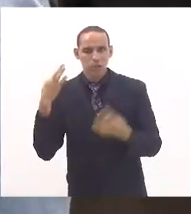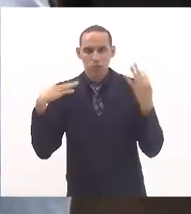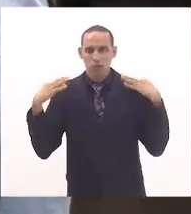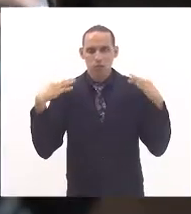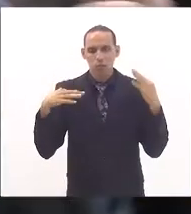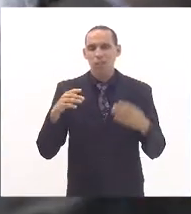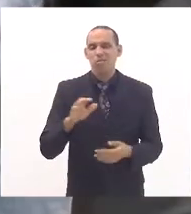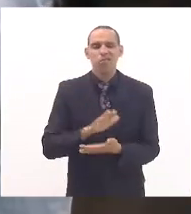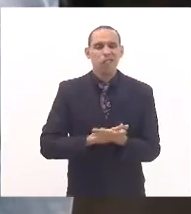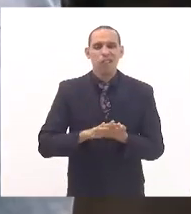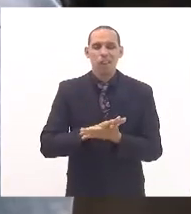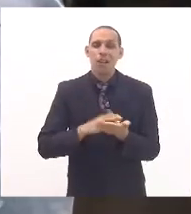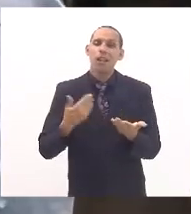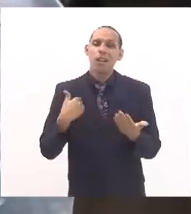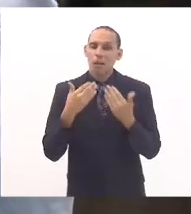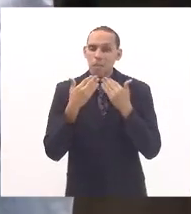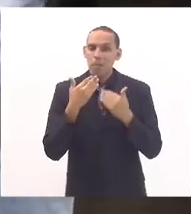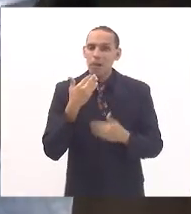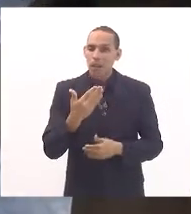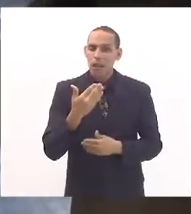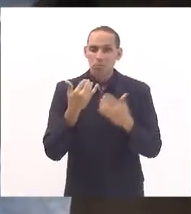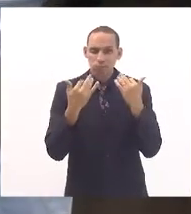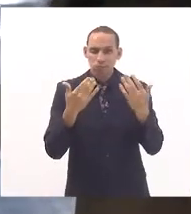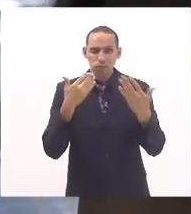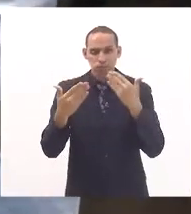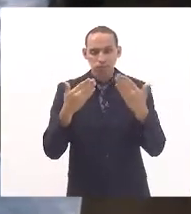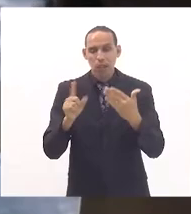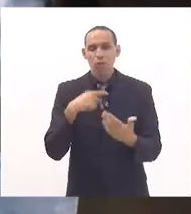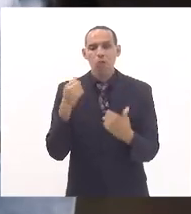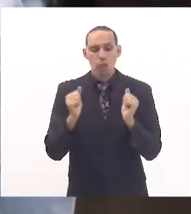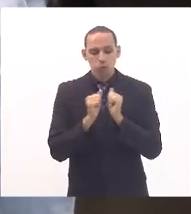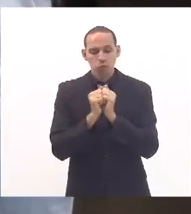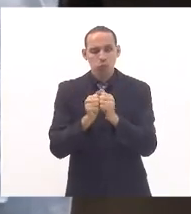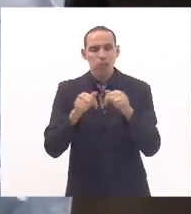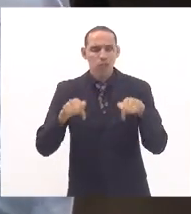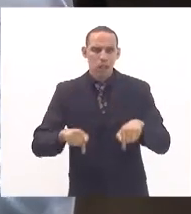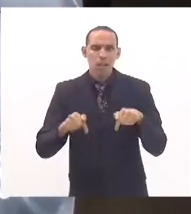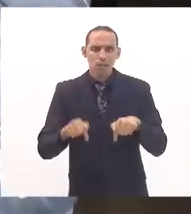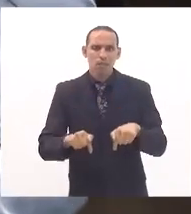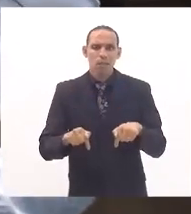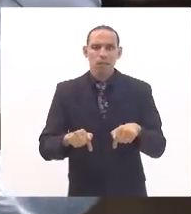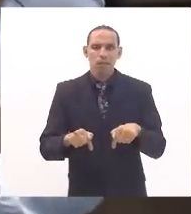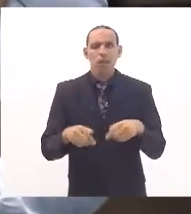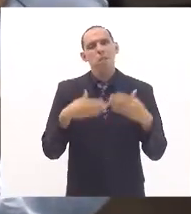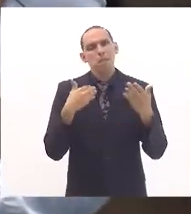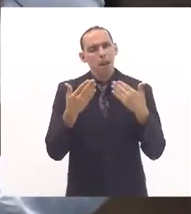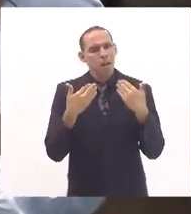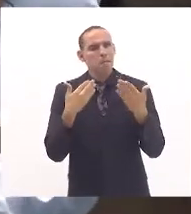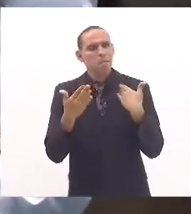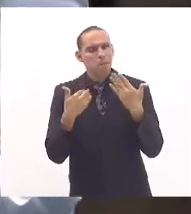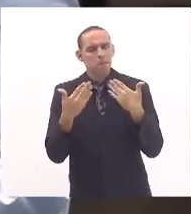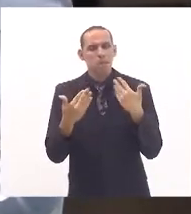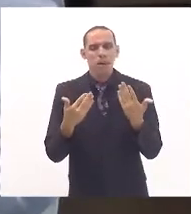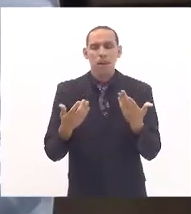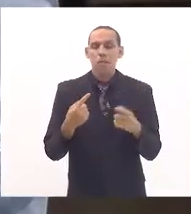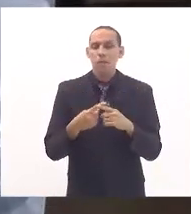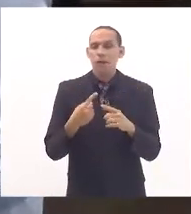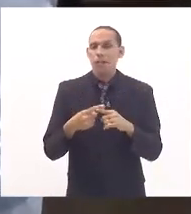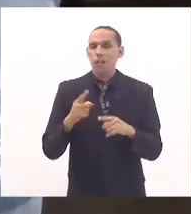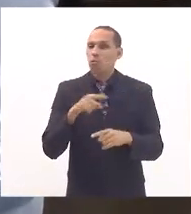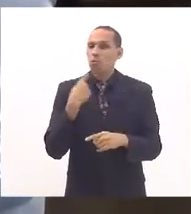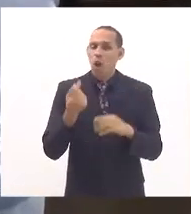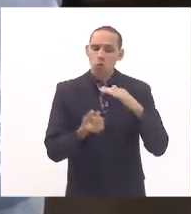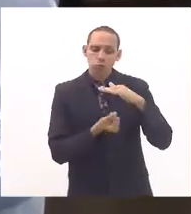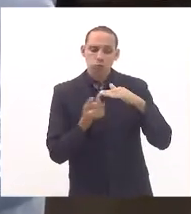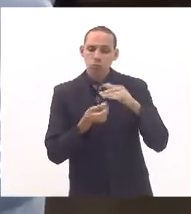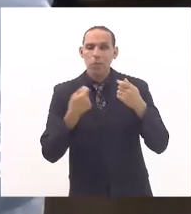pedir uma audiência pública para que juntos aqui no parlamento possamos estar debatendo, porque precisamos ter um